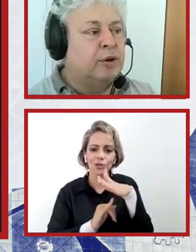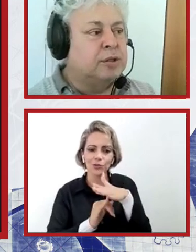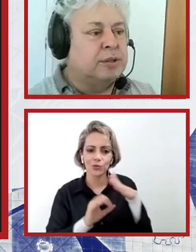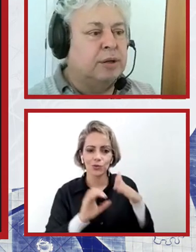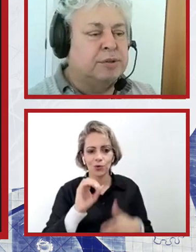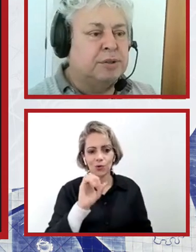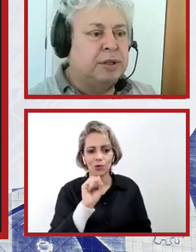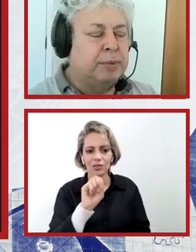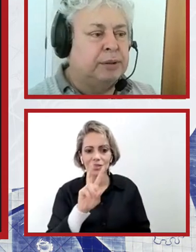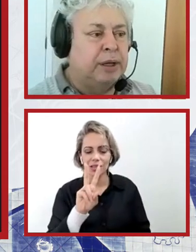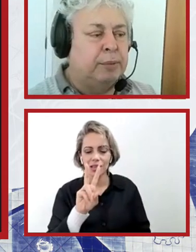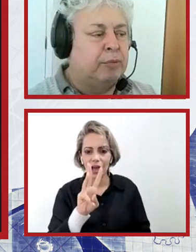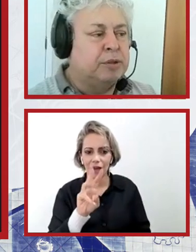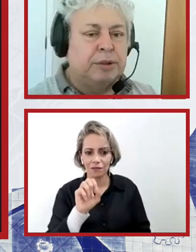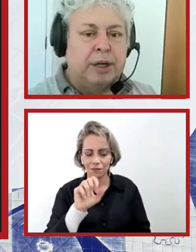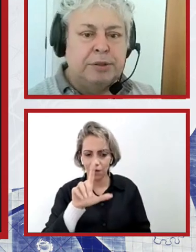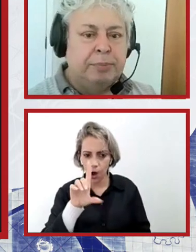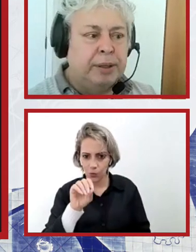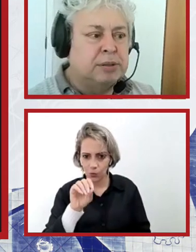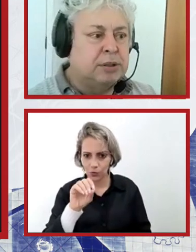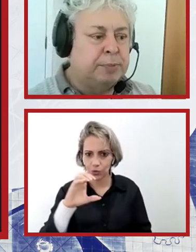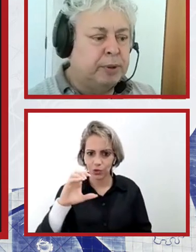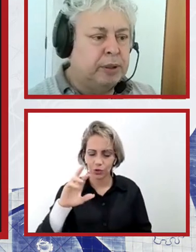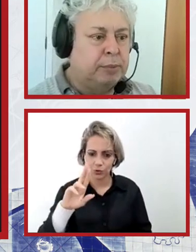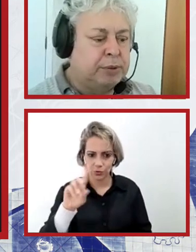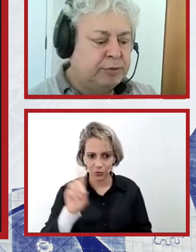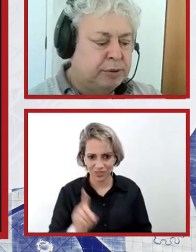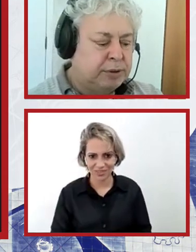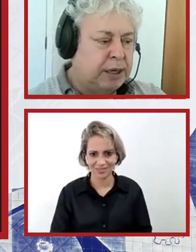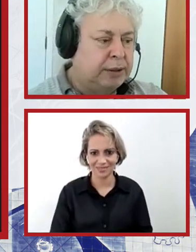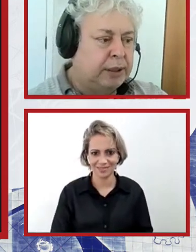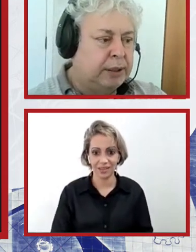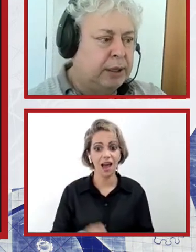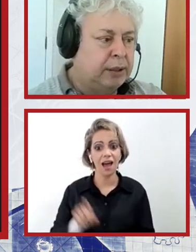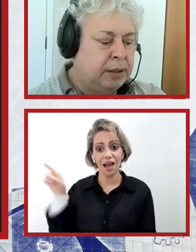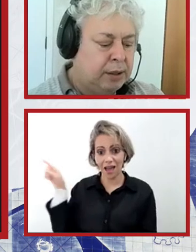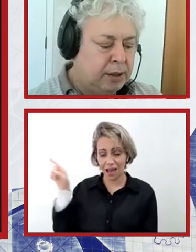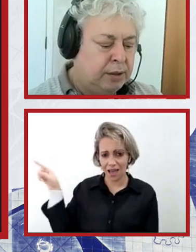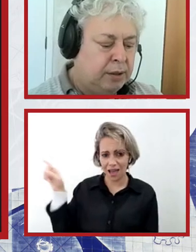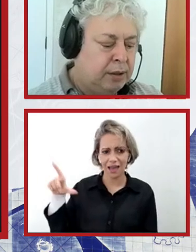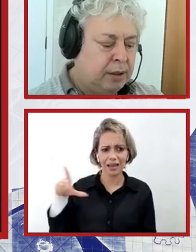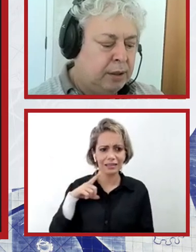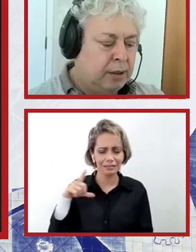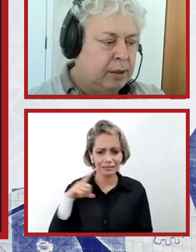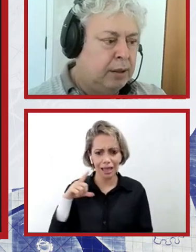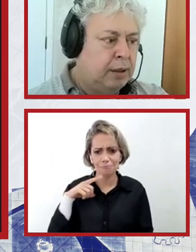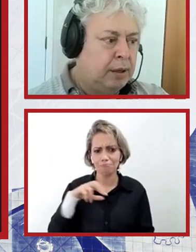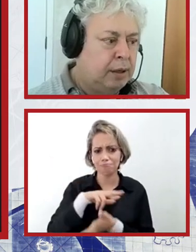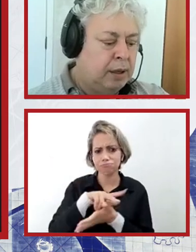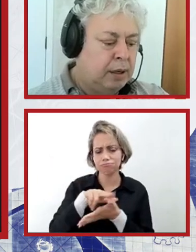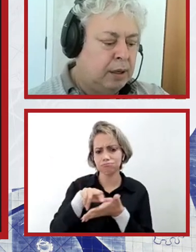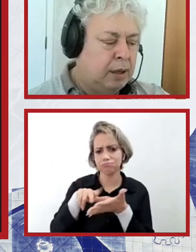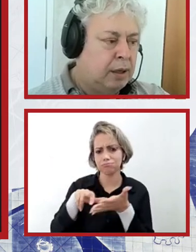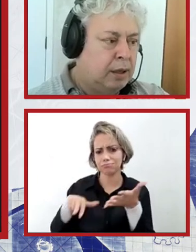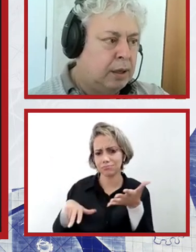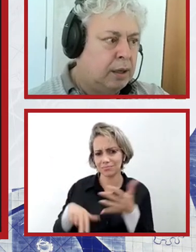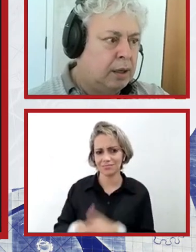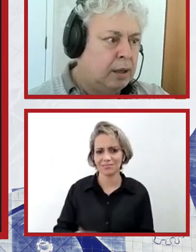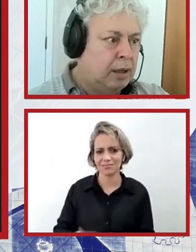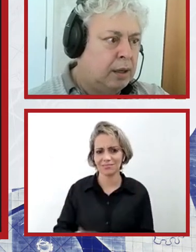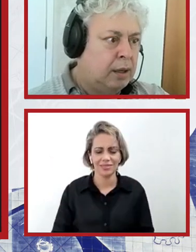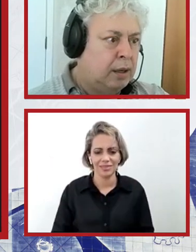então o Dosvox é um sistema que tem uma quantidade imensa de programas. Eu vou sair daqui. Quer salvar o arquivo? N. Fim do Edvox.